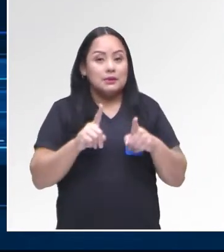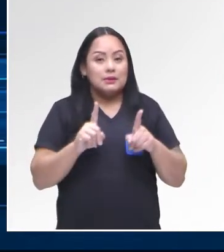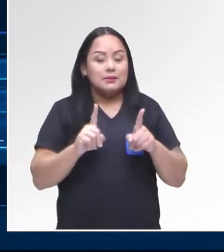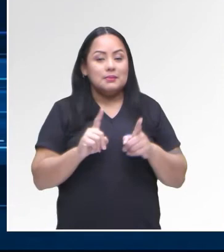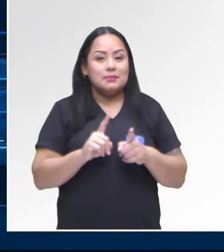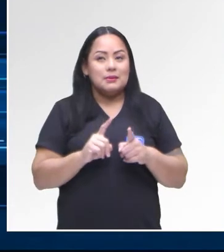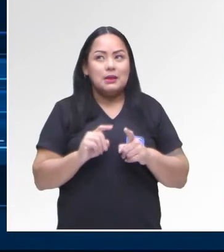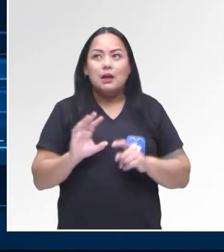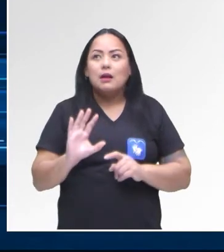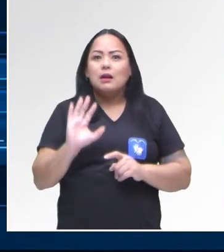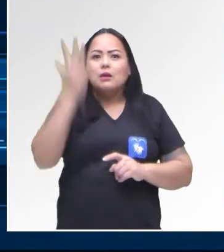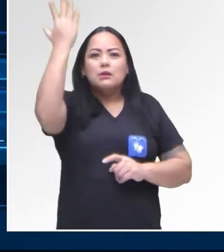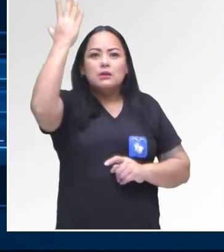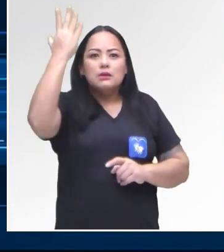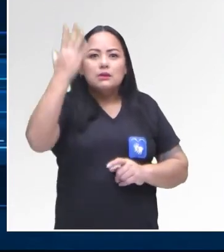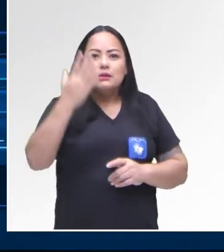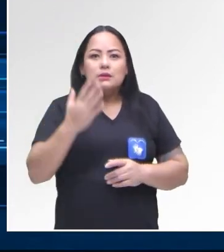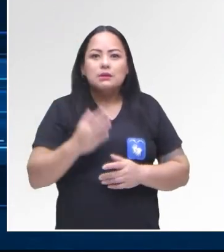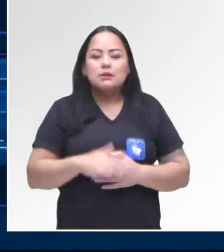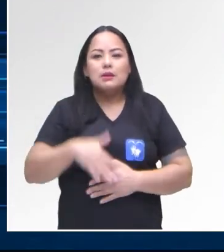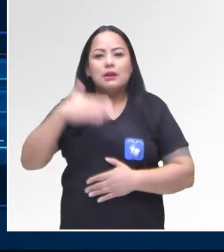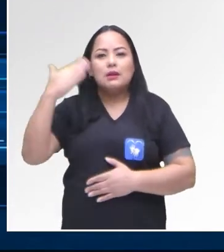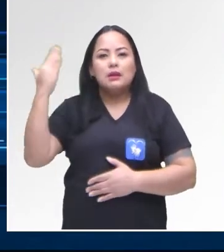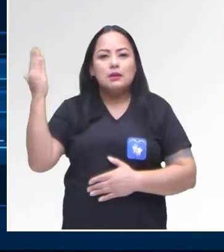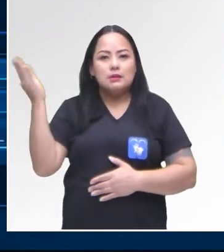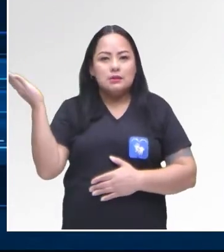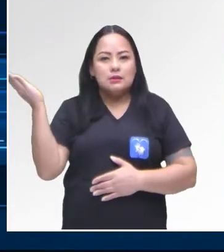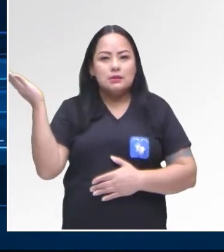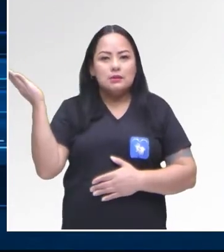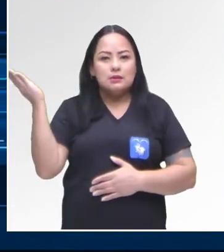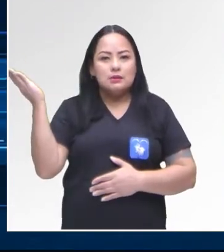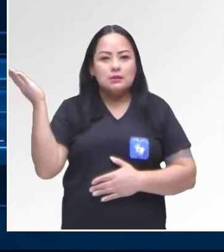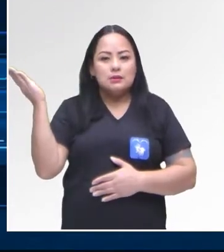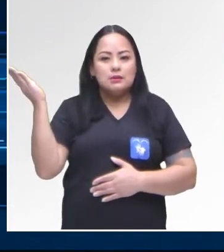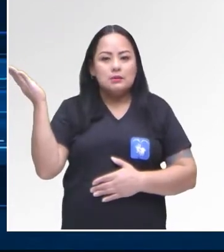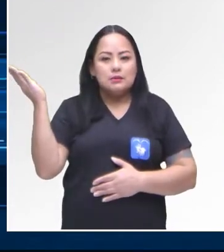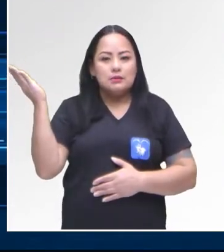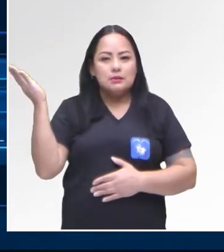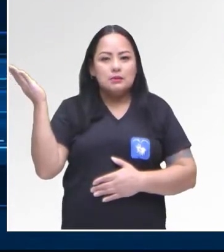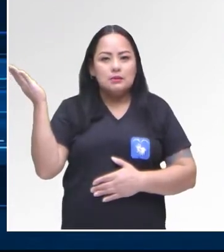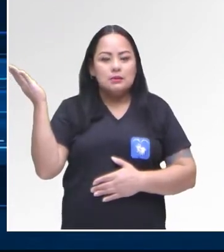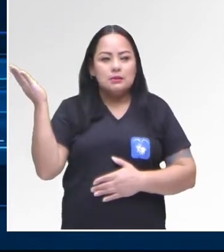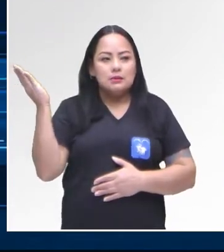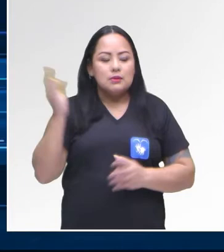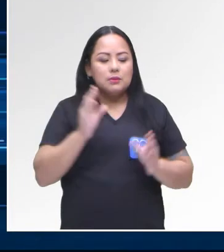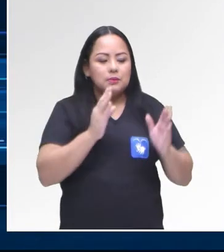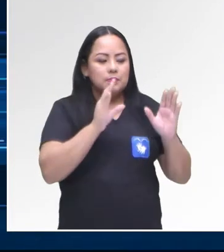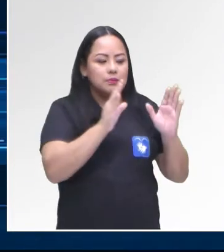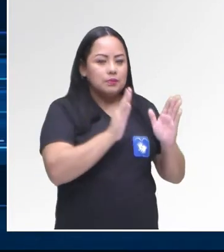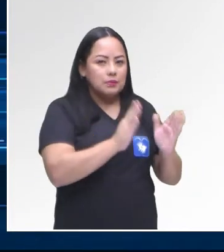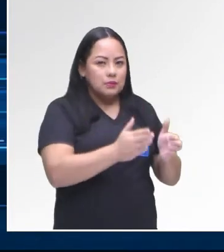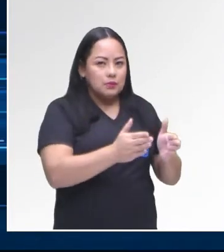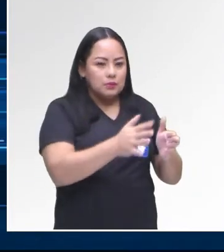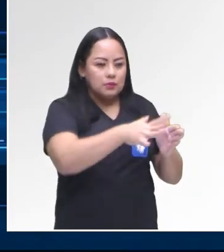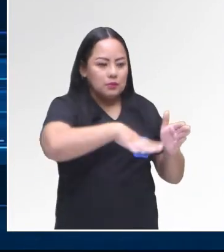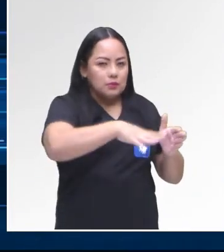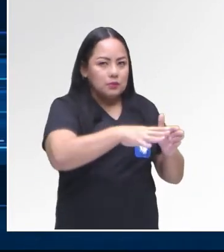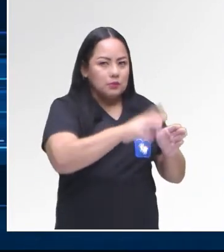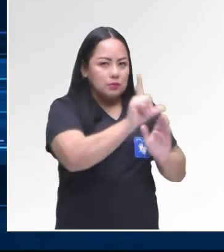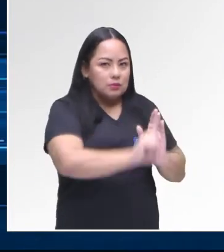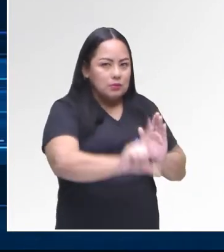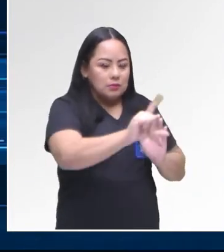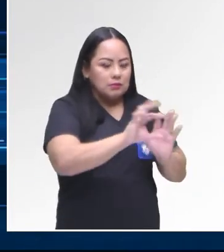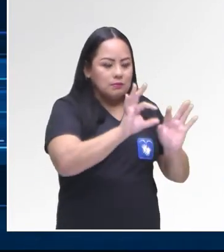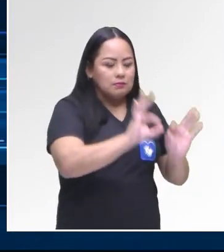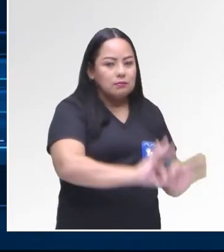E de repente assim fica o cenário. Nós saímos de um momento literário e